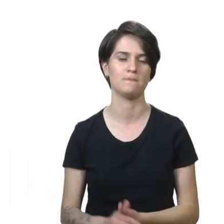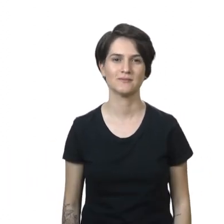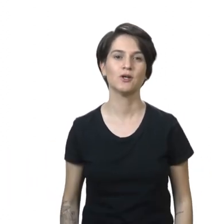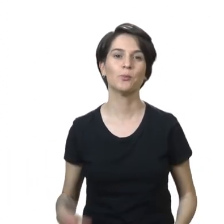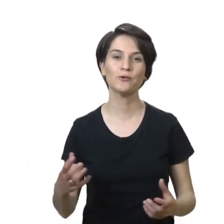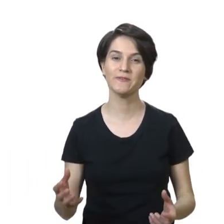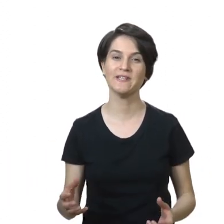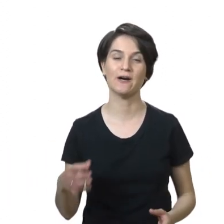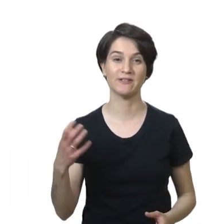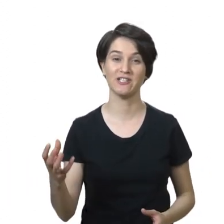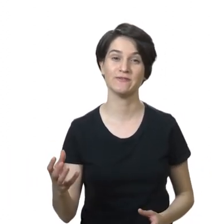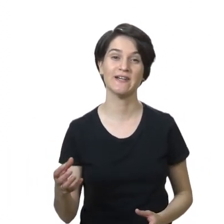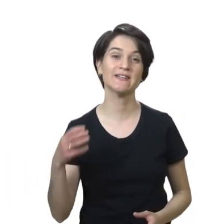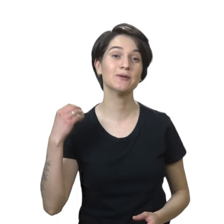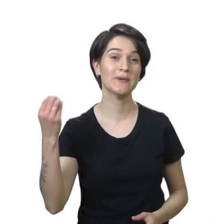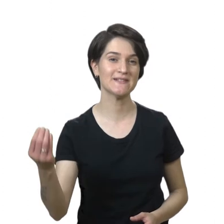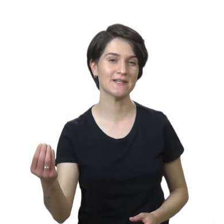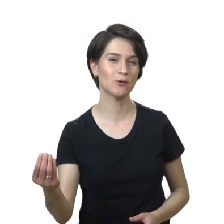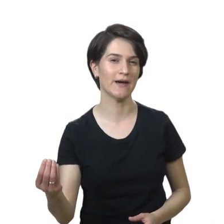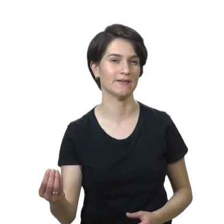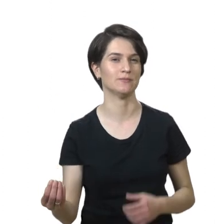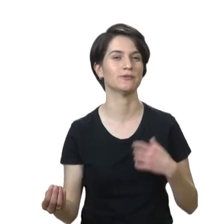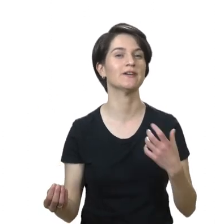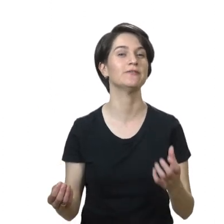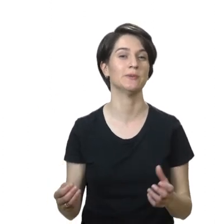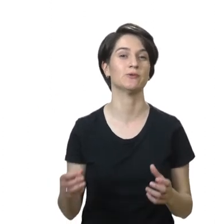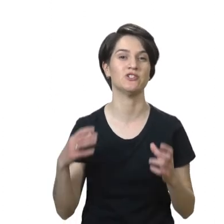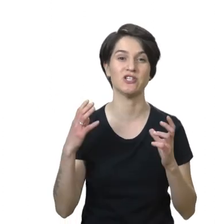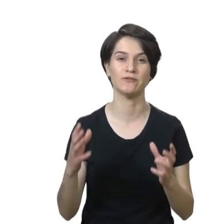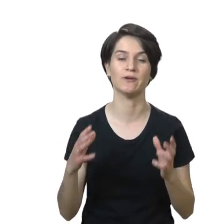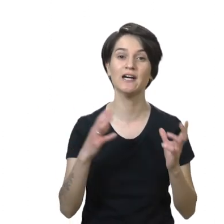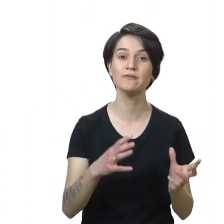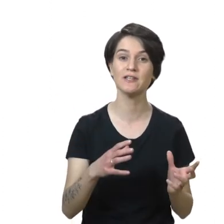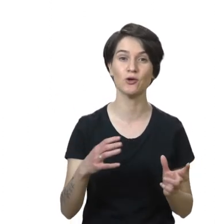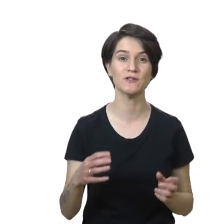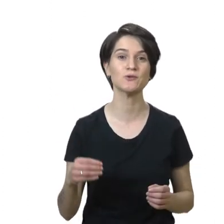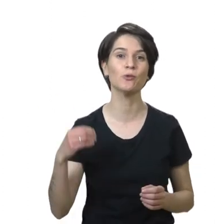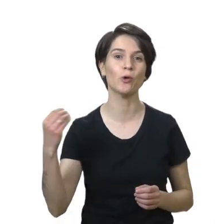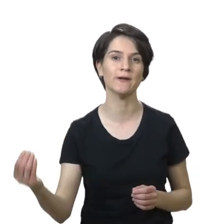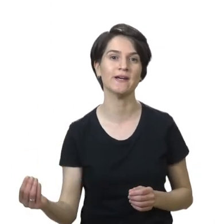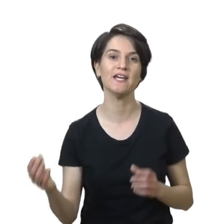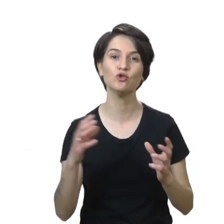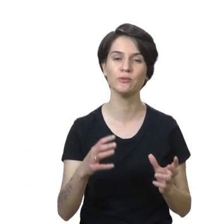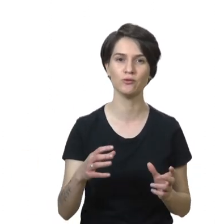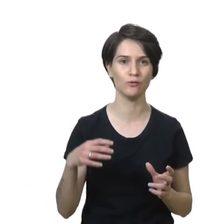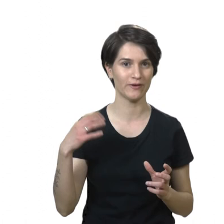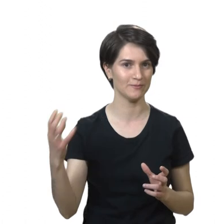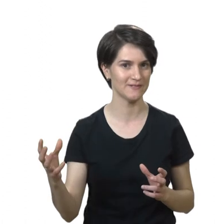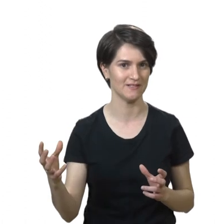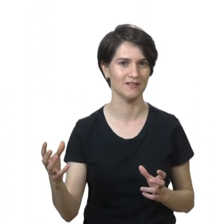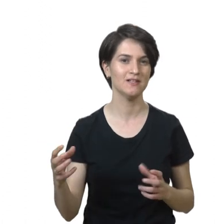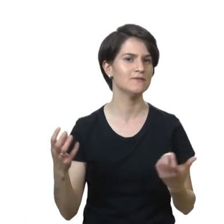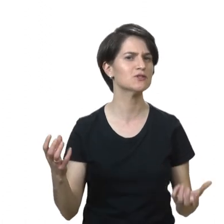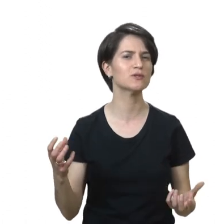nominal. Por fim, a alternativa E também está incorreta, porque afirma que o adjetivo anfitriões concorda em número com o